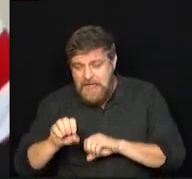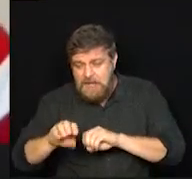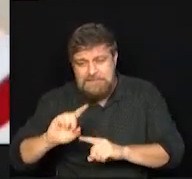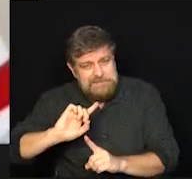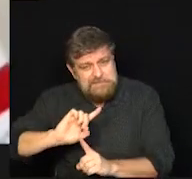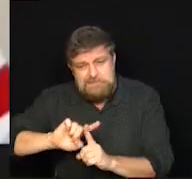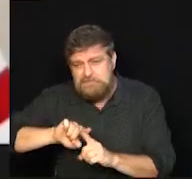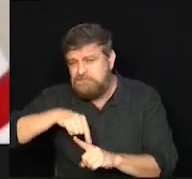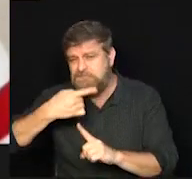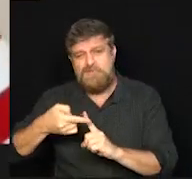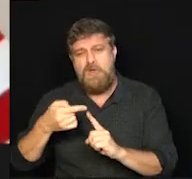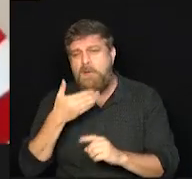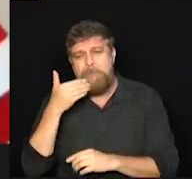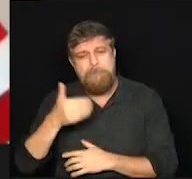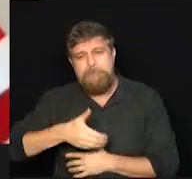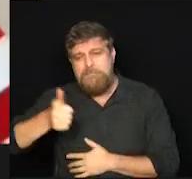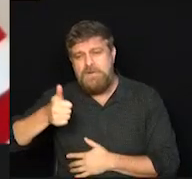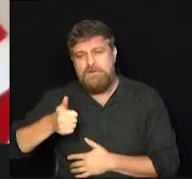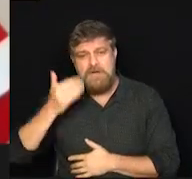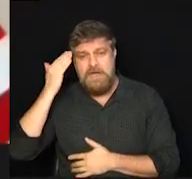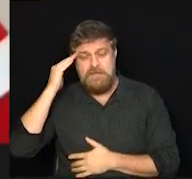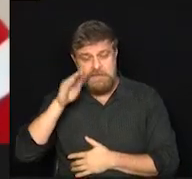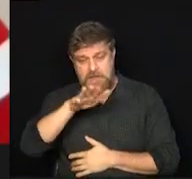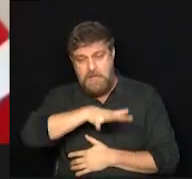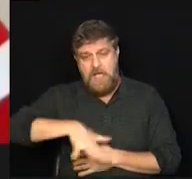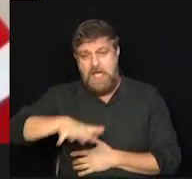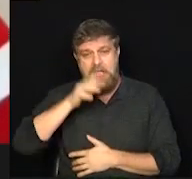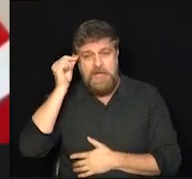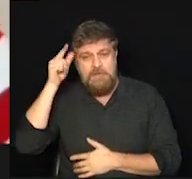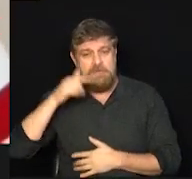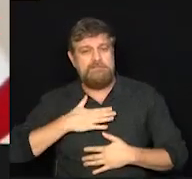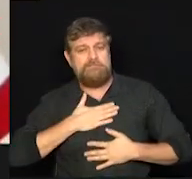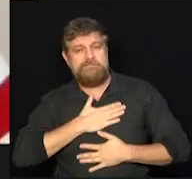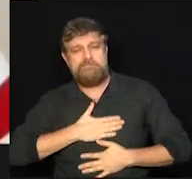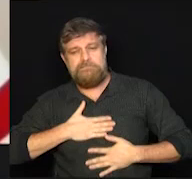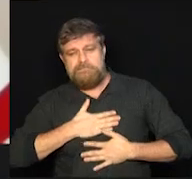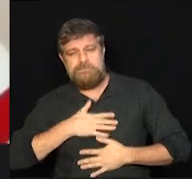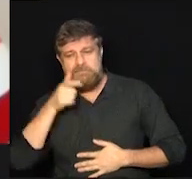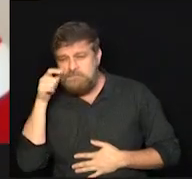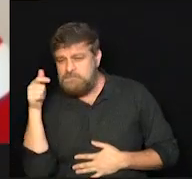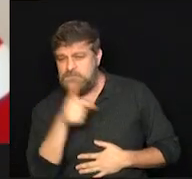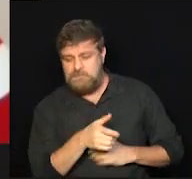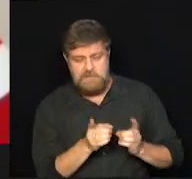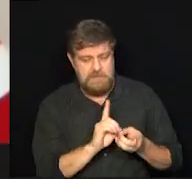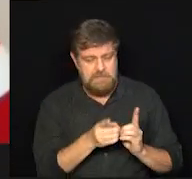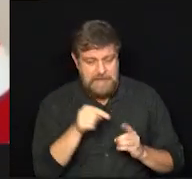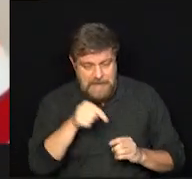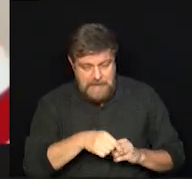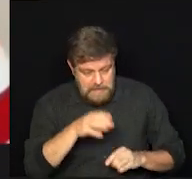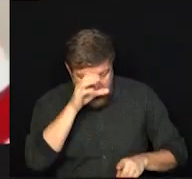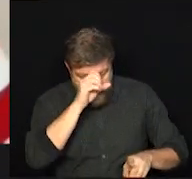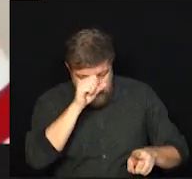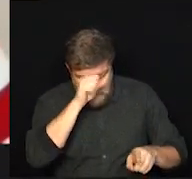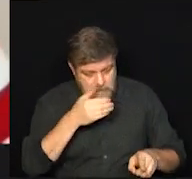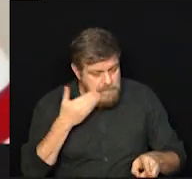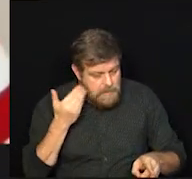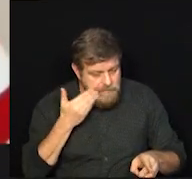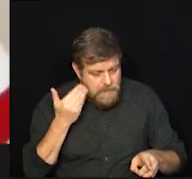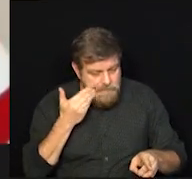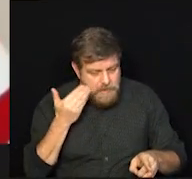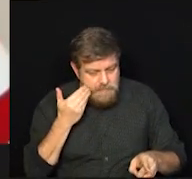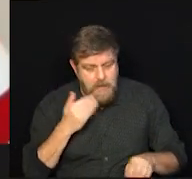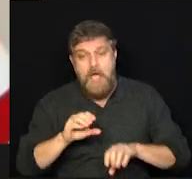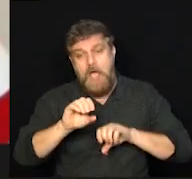compreendendo que os espaços culturais são ambientes super agradáveis interessante dinâmico de aprendizagem né então a educação também